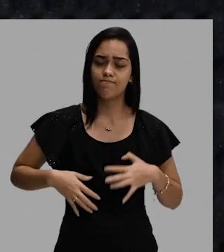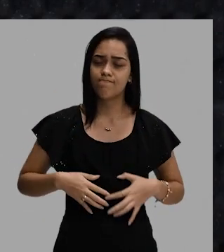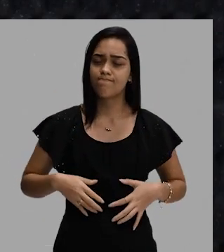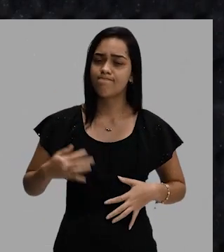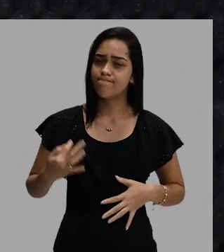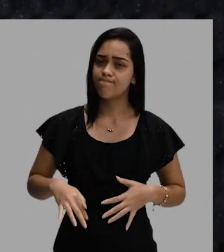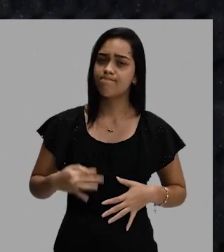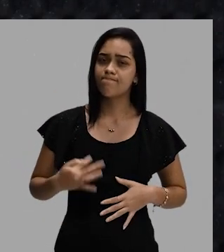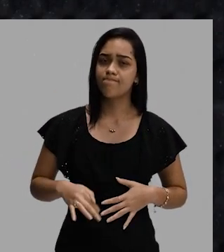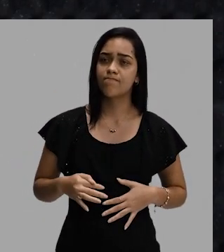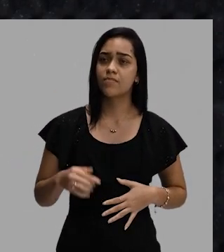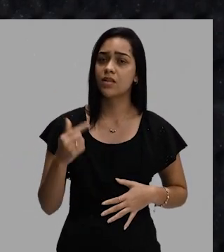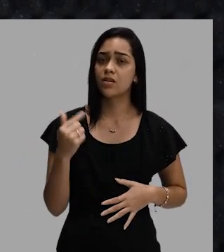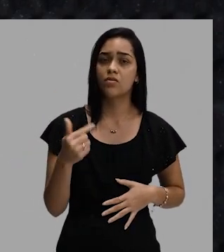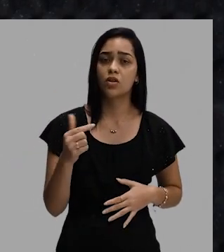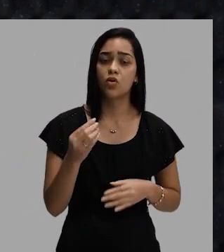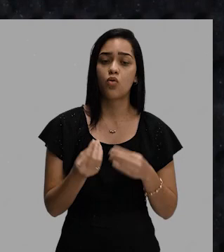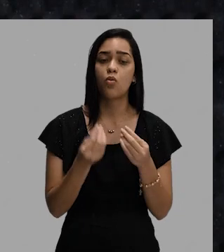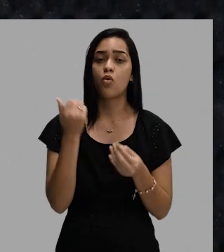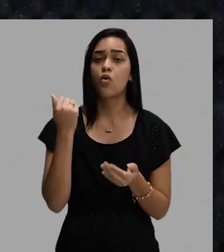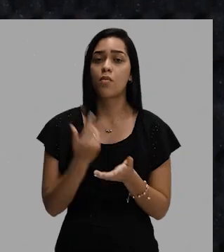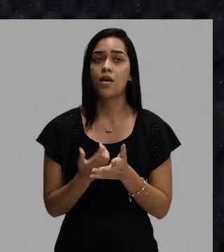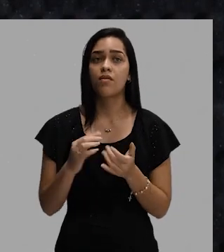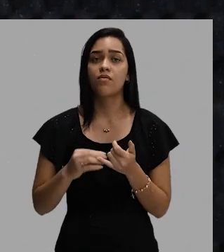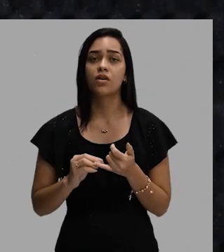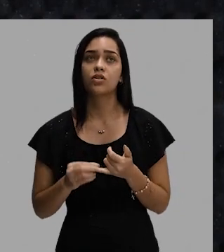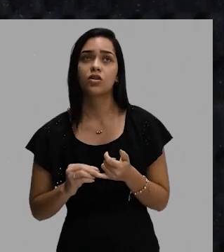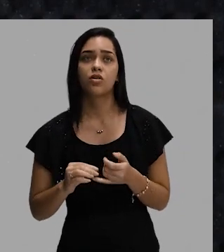do brasileiro que não tem como comprar